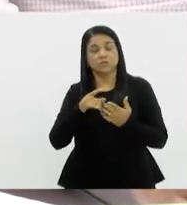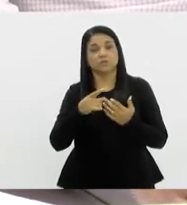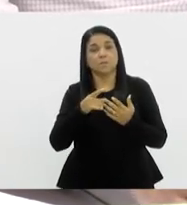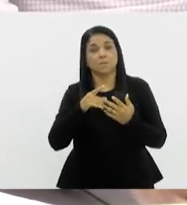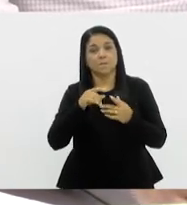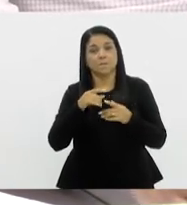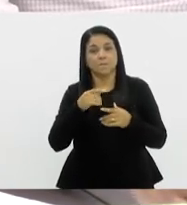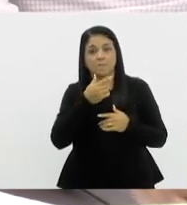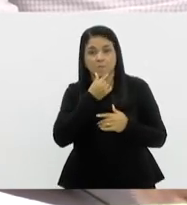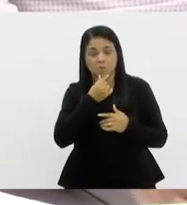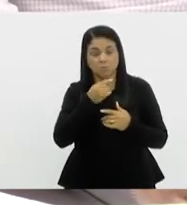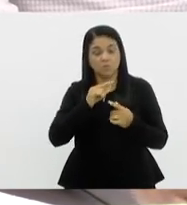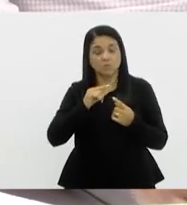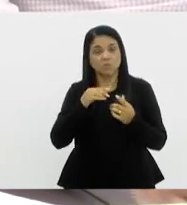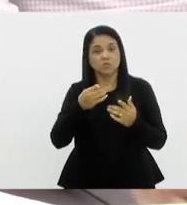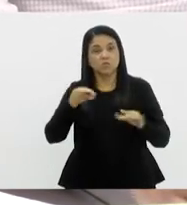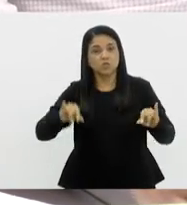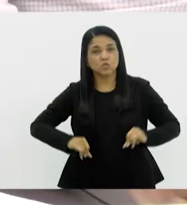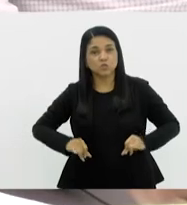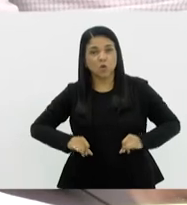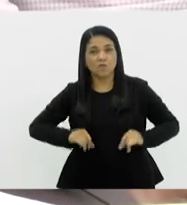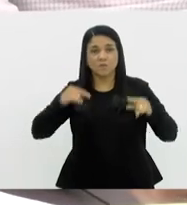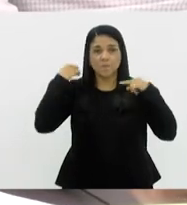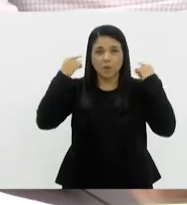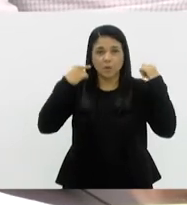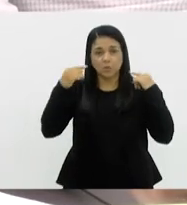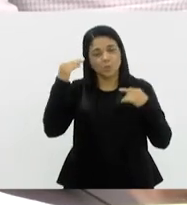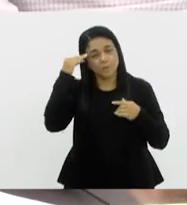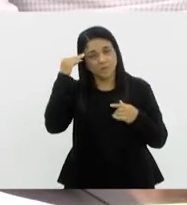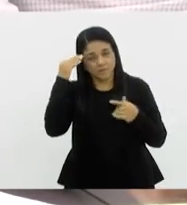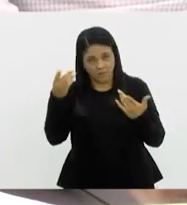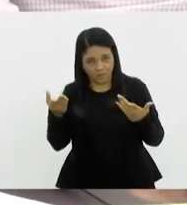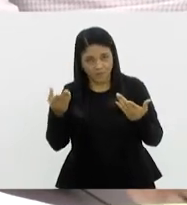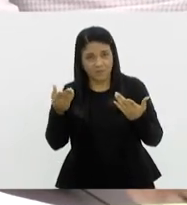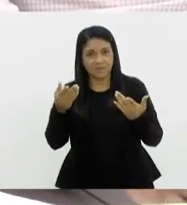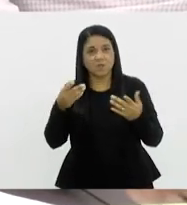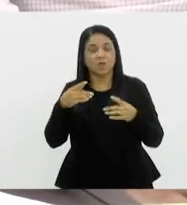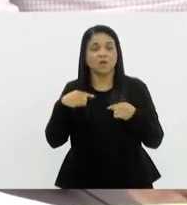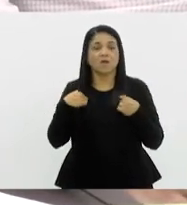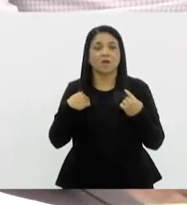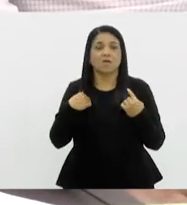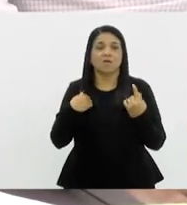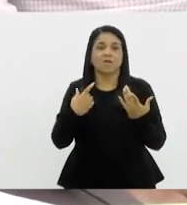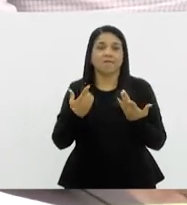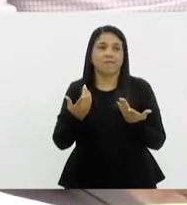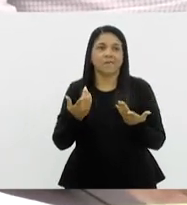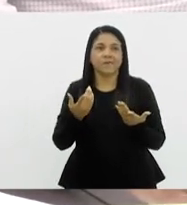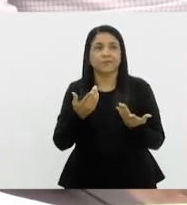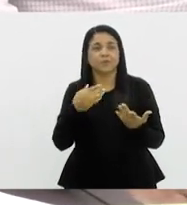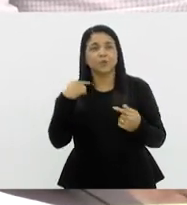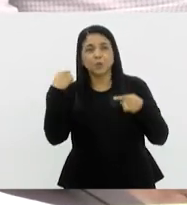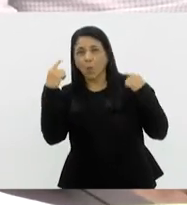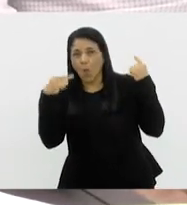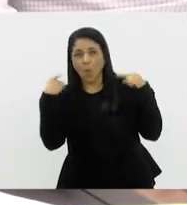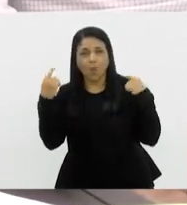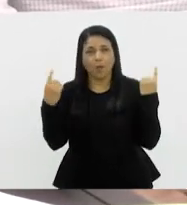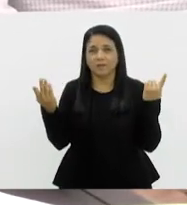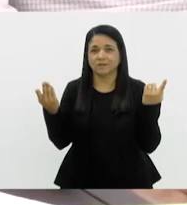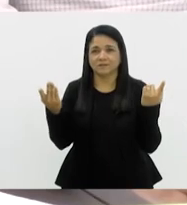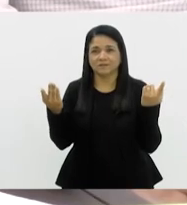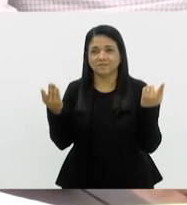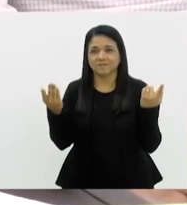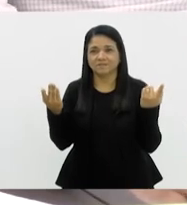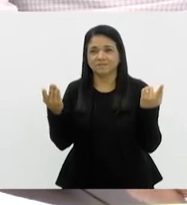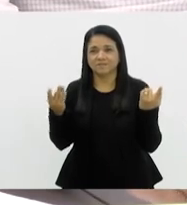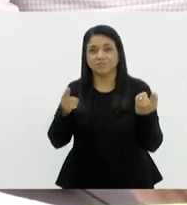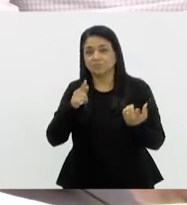distúrbios mentais, doido, louco, ou aquele que procede como alienado mental, tonto, gira. Então, isso é o